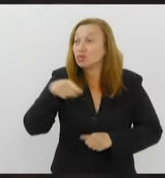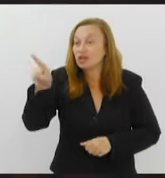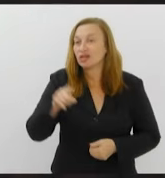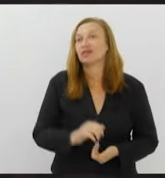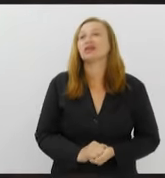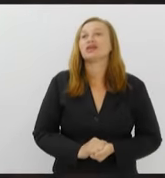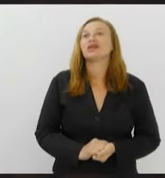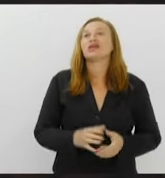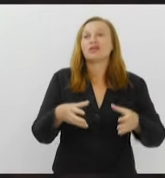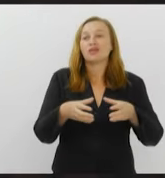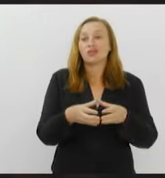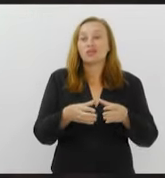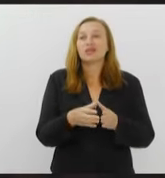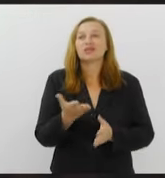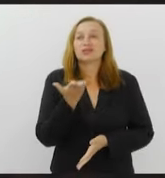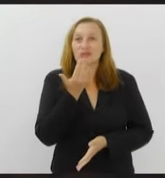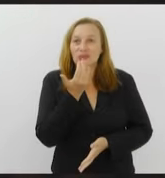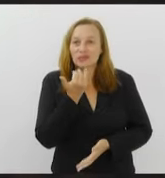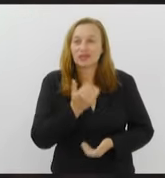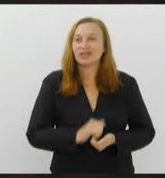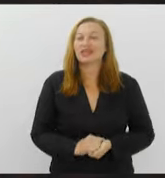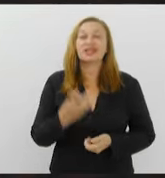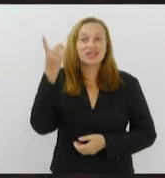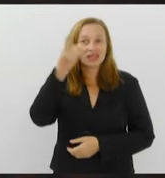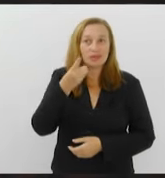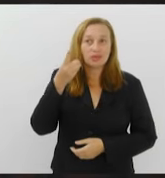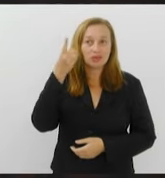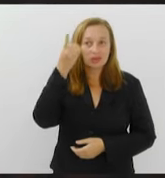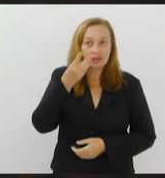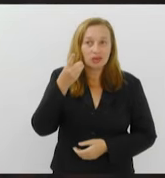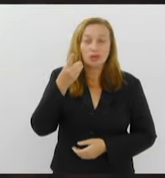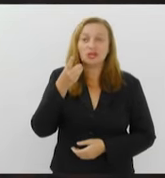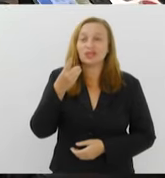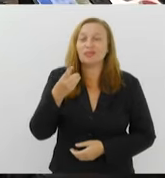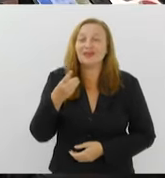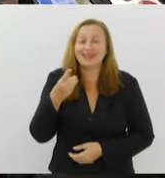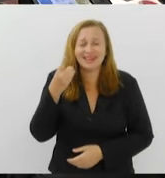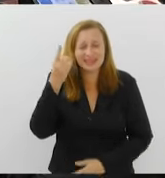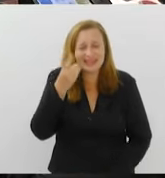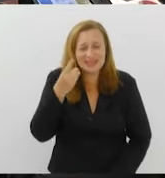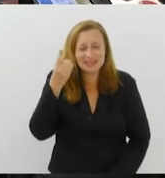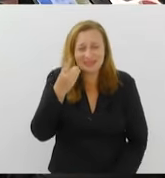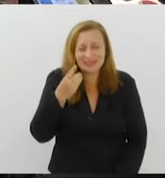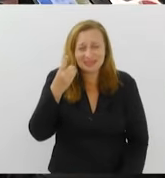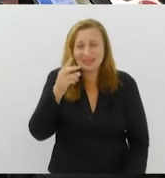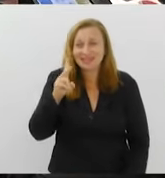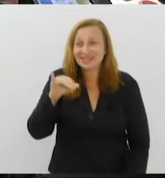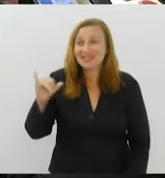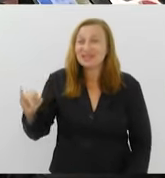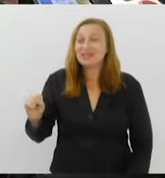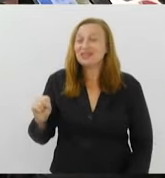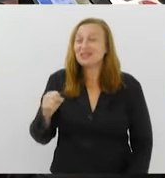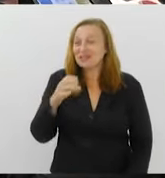Pela Comissão de Orçamento, deputado Vinícius Cozzolino, por favor.